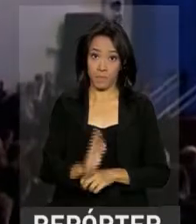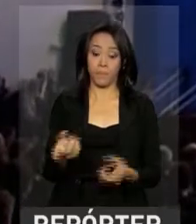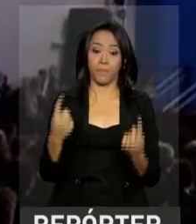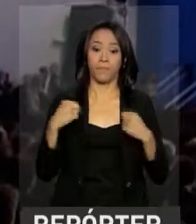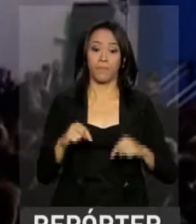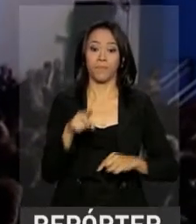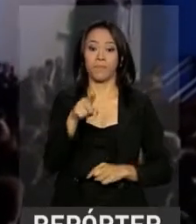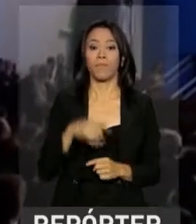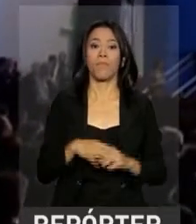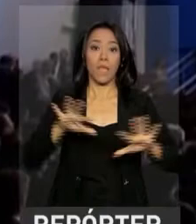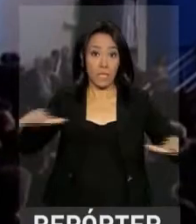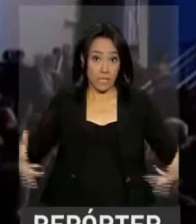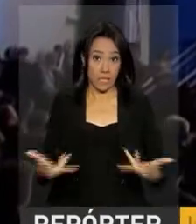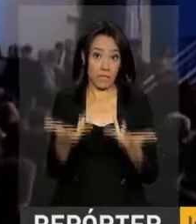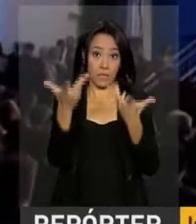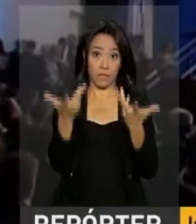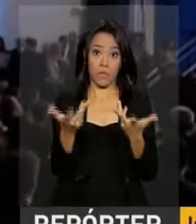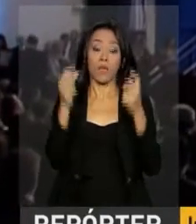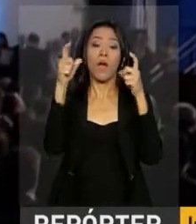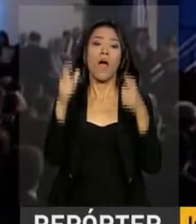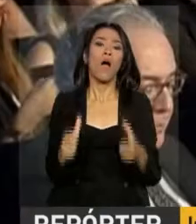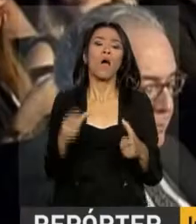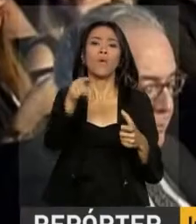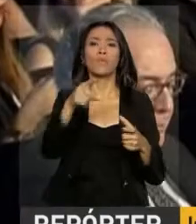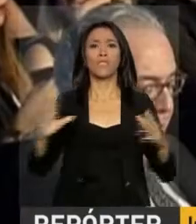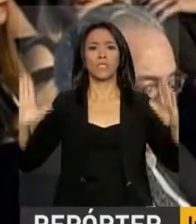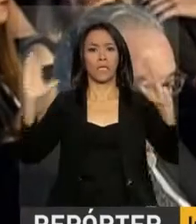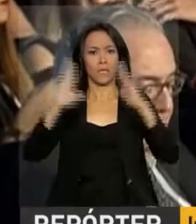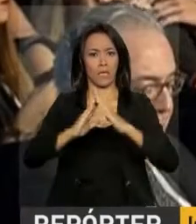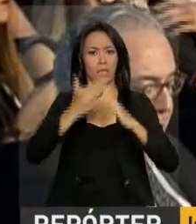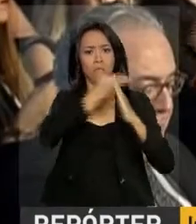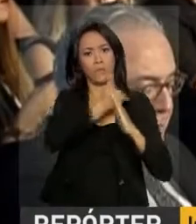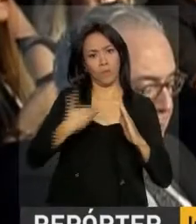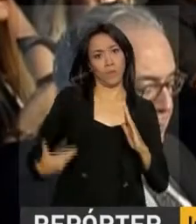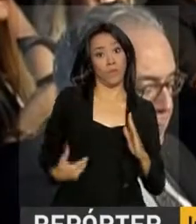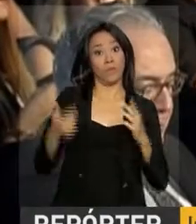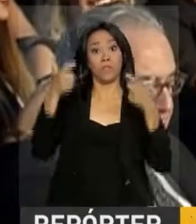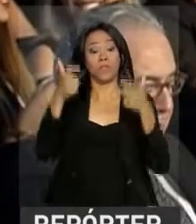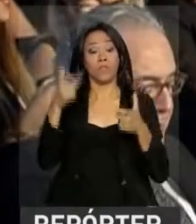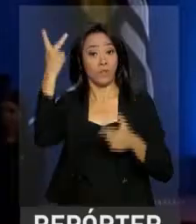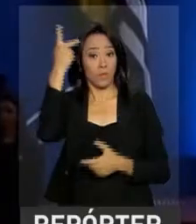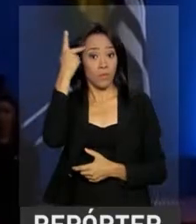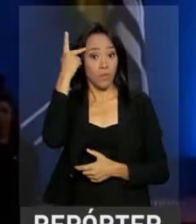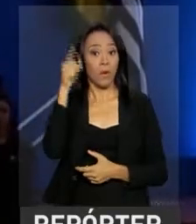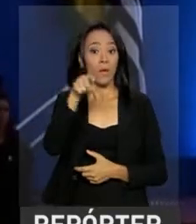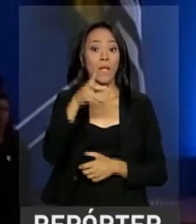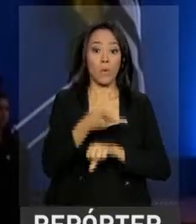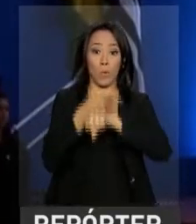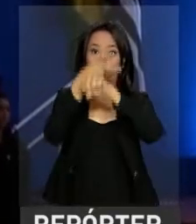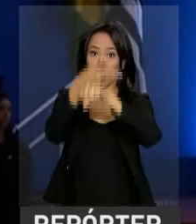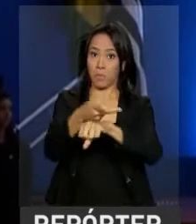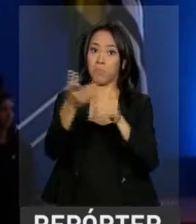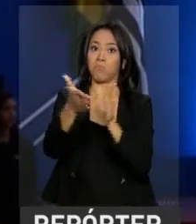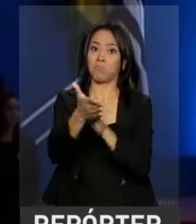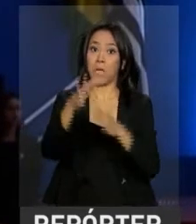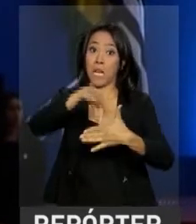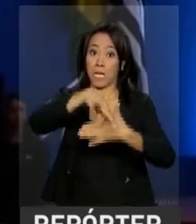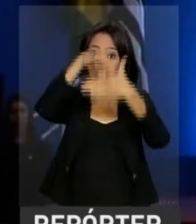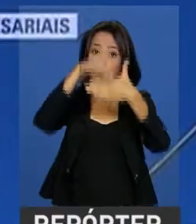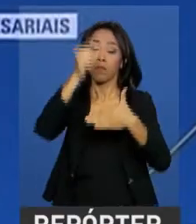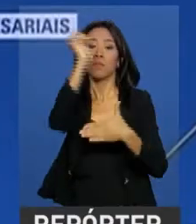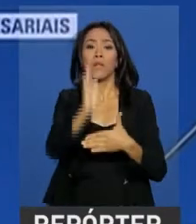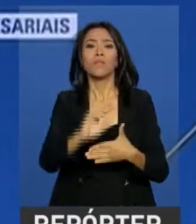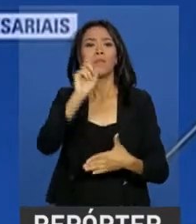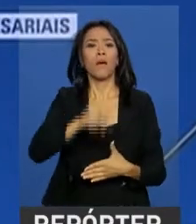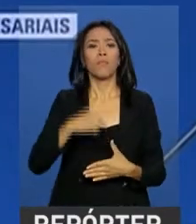A cerimônia aconteceu no Palácio dos Bandeirantes, sede do governo estadual paulista. O Prêmio Líderes do Brasil está na